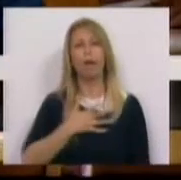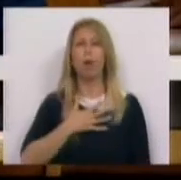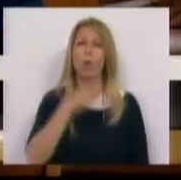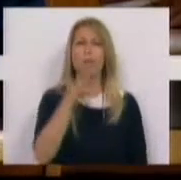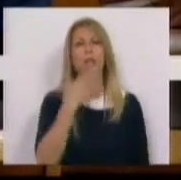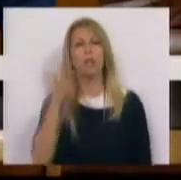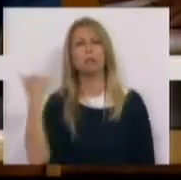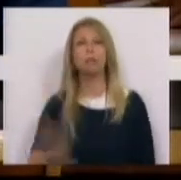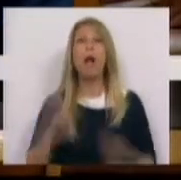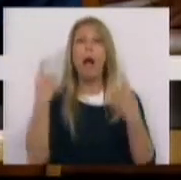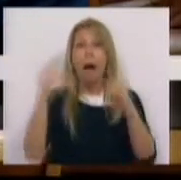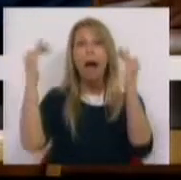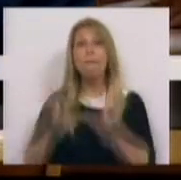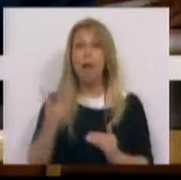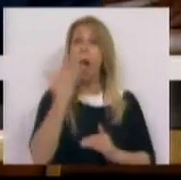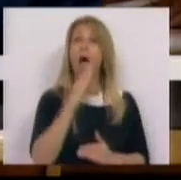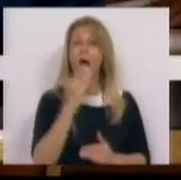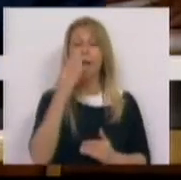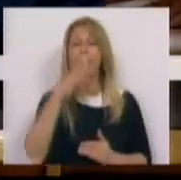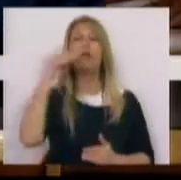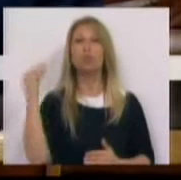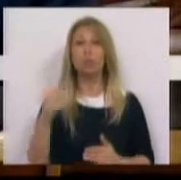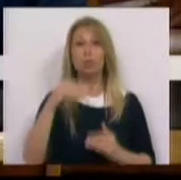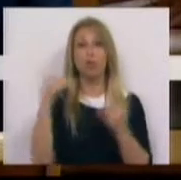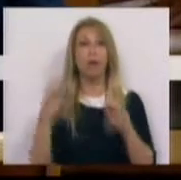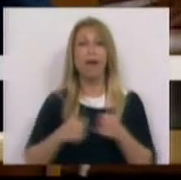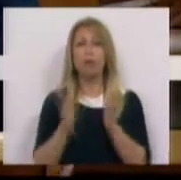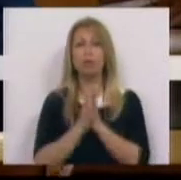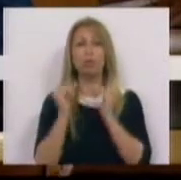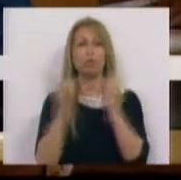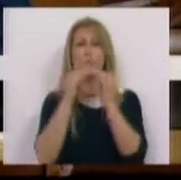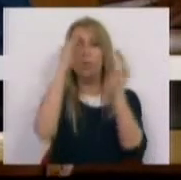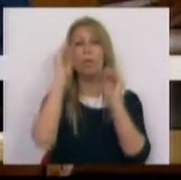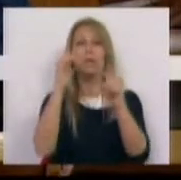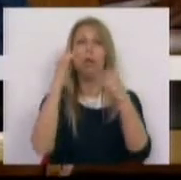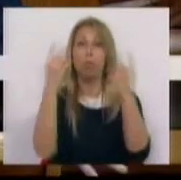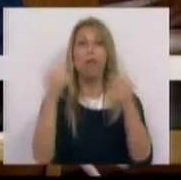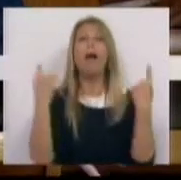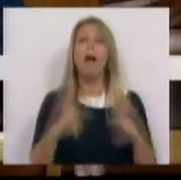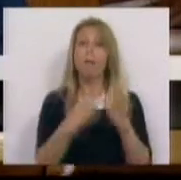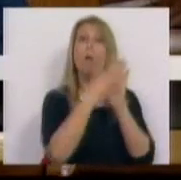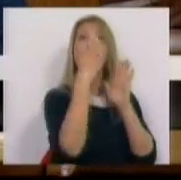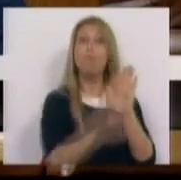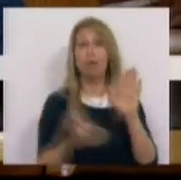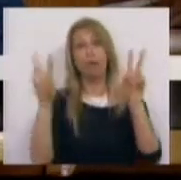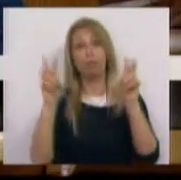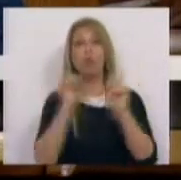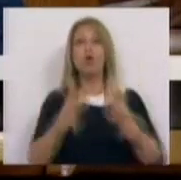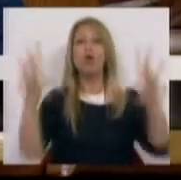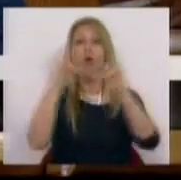Há menos adultos em todos os níveis do ensino público. Tínhamos um modelo de formação das novas oportunidades, designadamente com